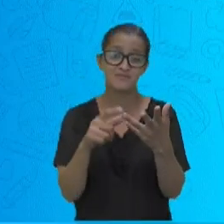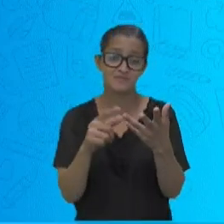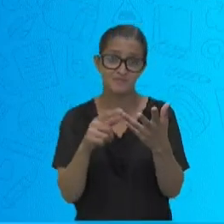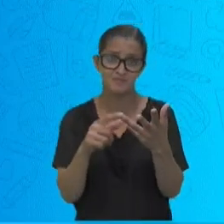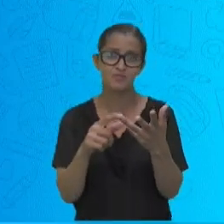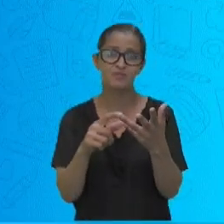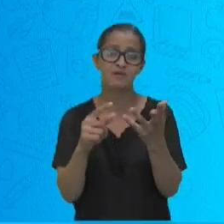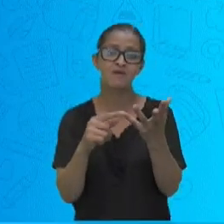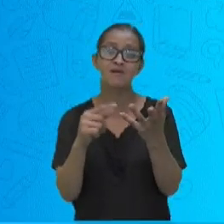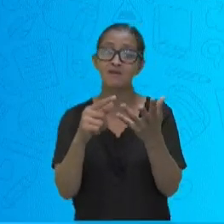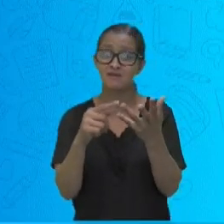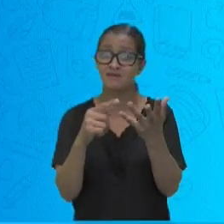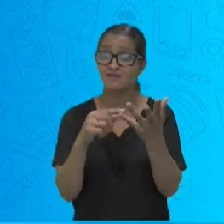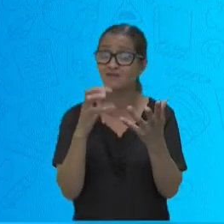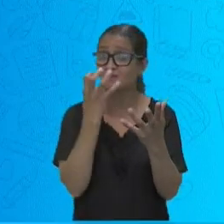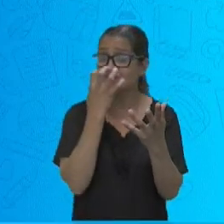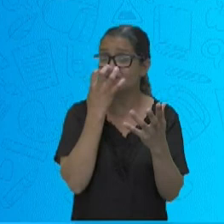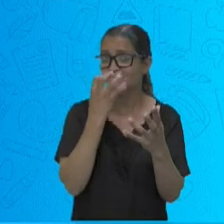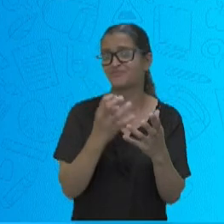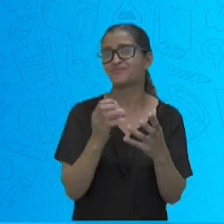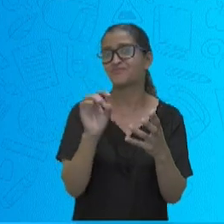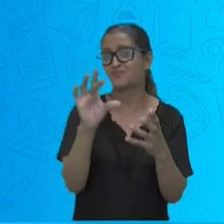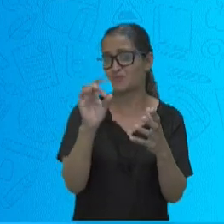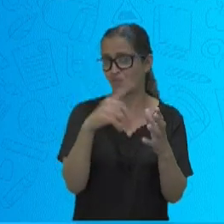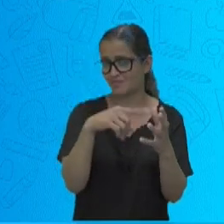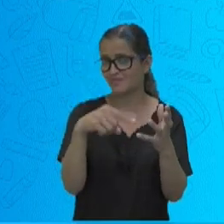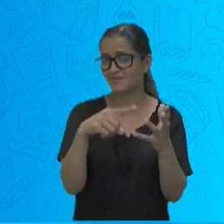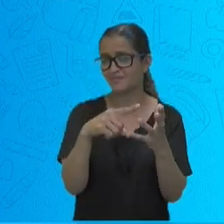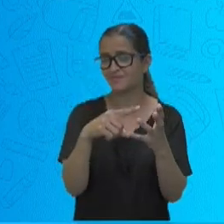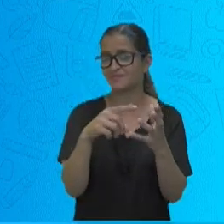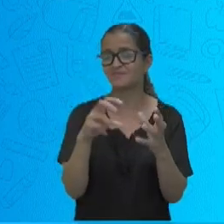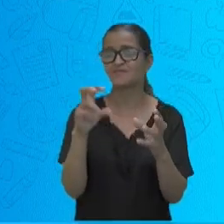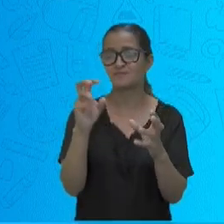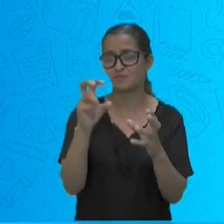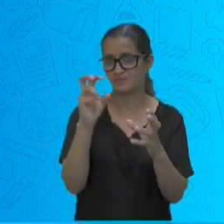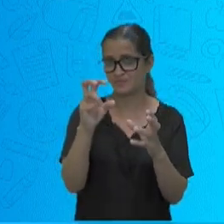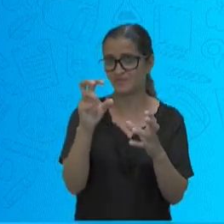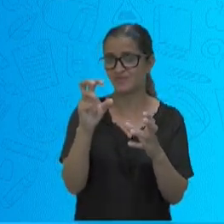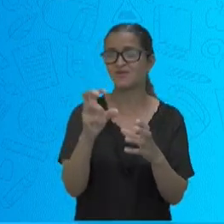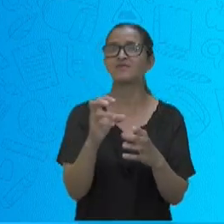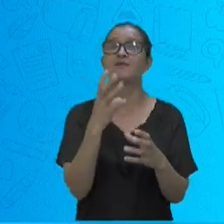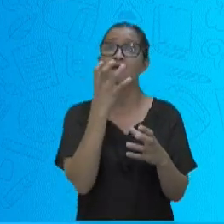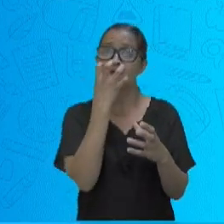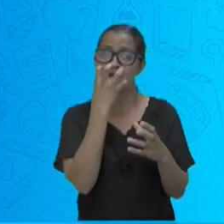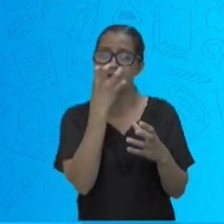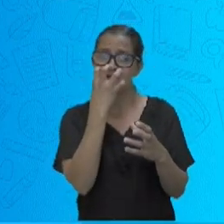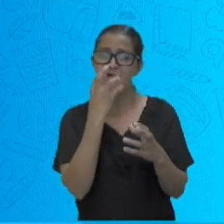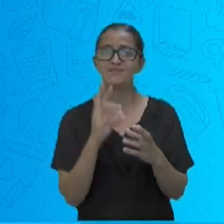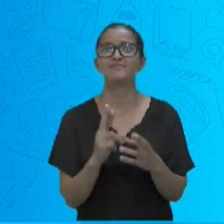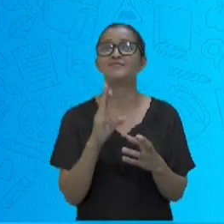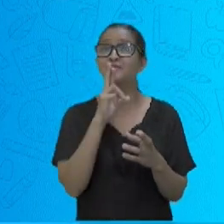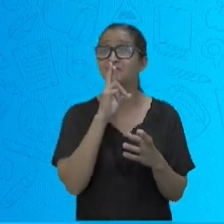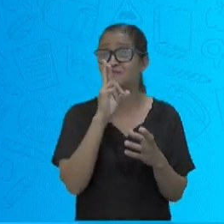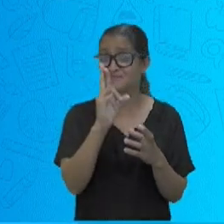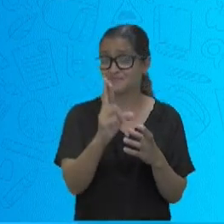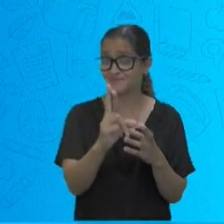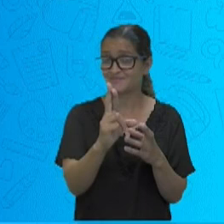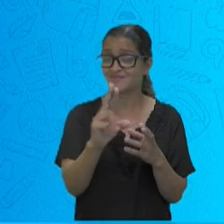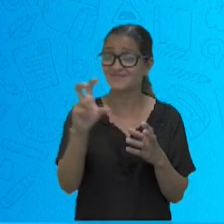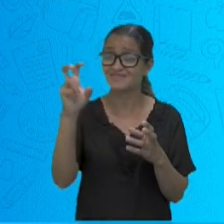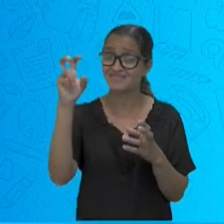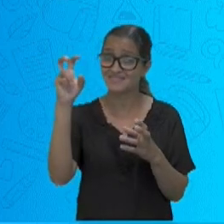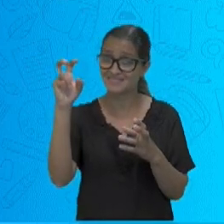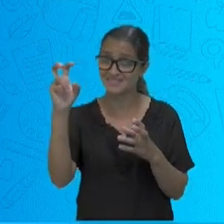2, 4 e 5. Ou seja, o total de cachorros que nós vamos encontrar nesta